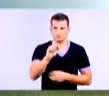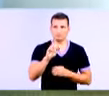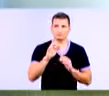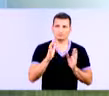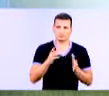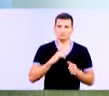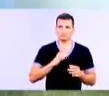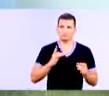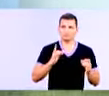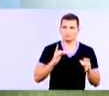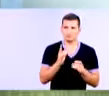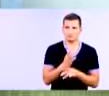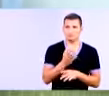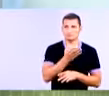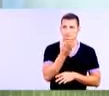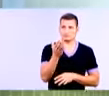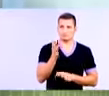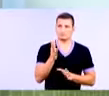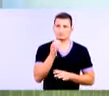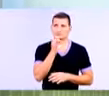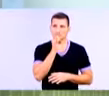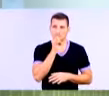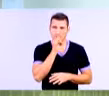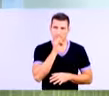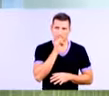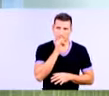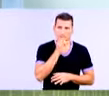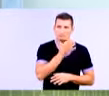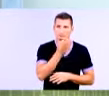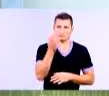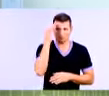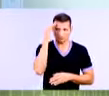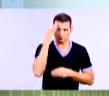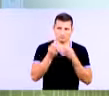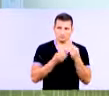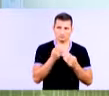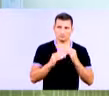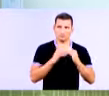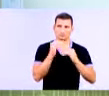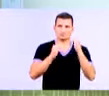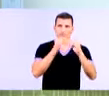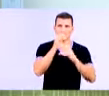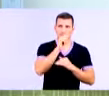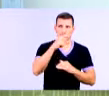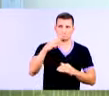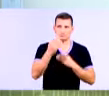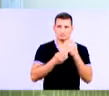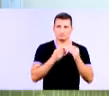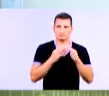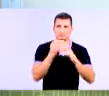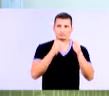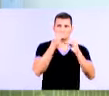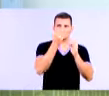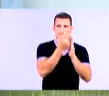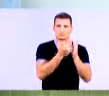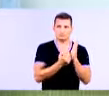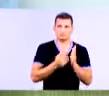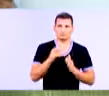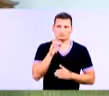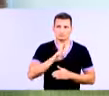a gente chegar ao nosso objetivo, realmente vocês entenderem como desenvolver aplicativos e como desenvolver esses programas usando a linguagem